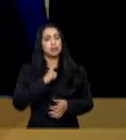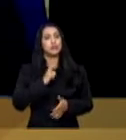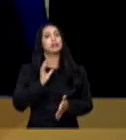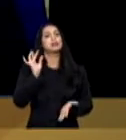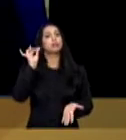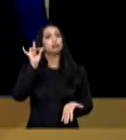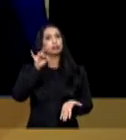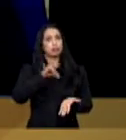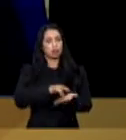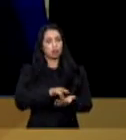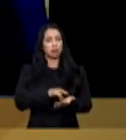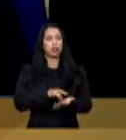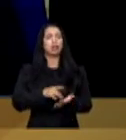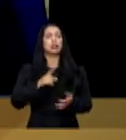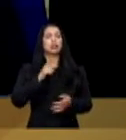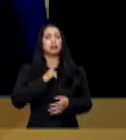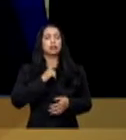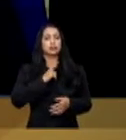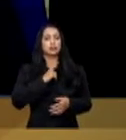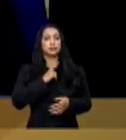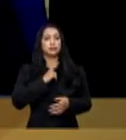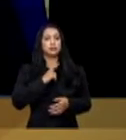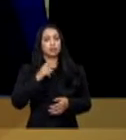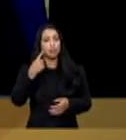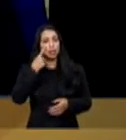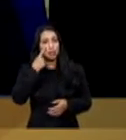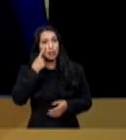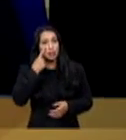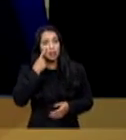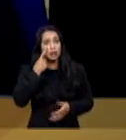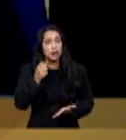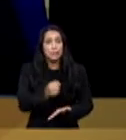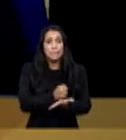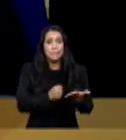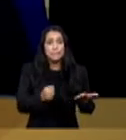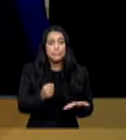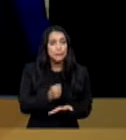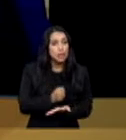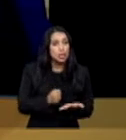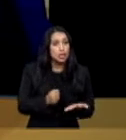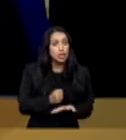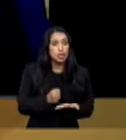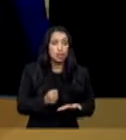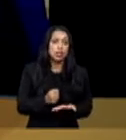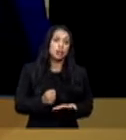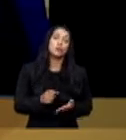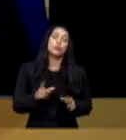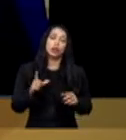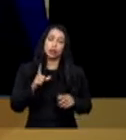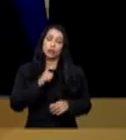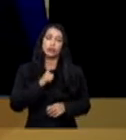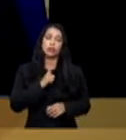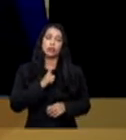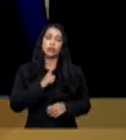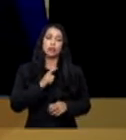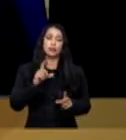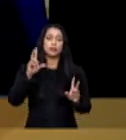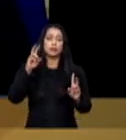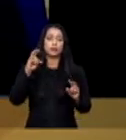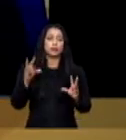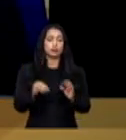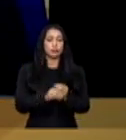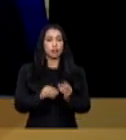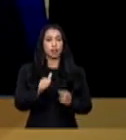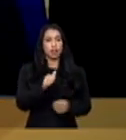material, à indeclinável observância de padrões mínimos de razoabilidade. É o que consta na ADI